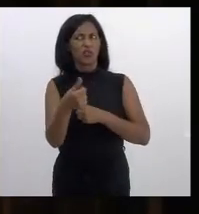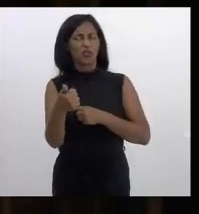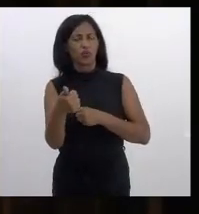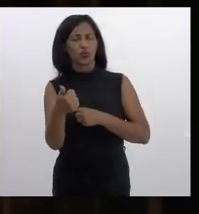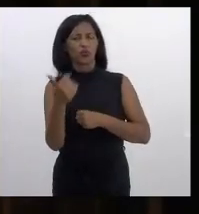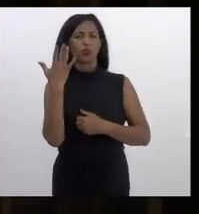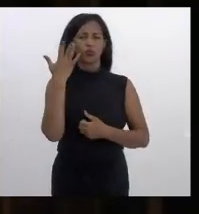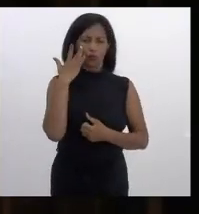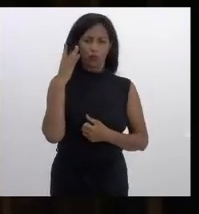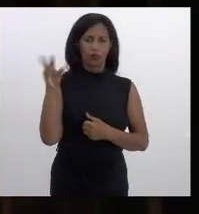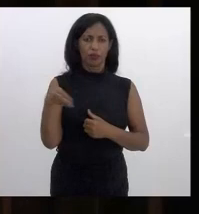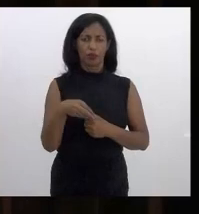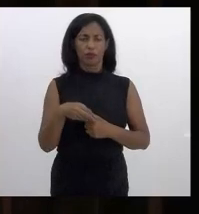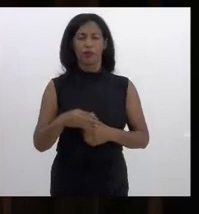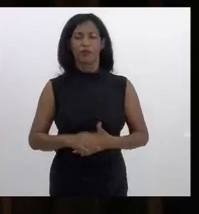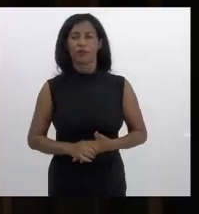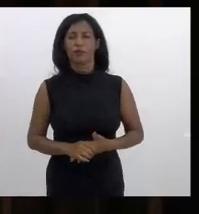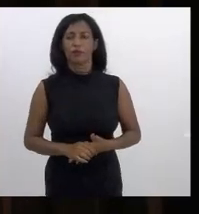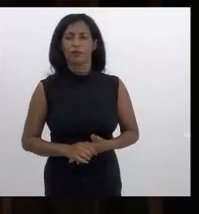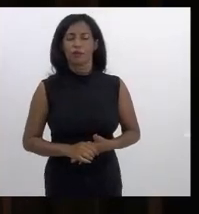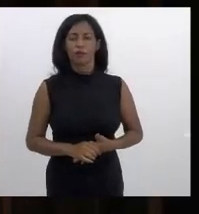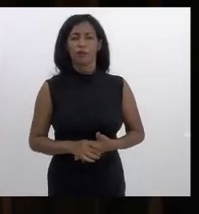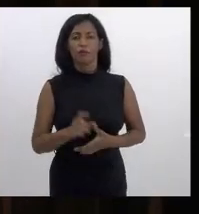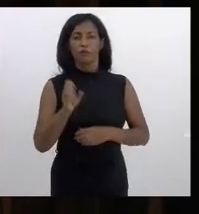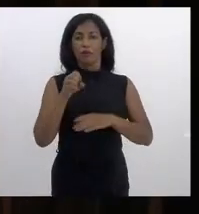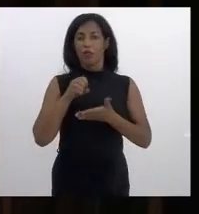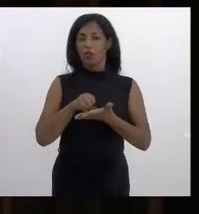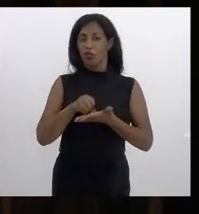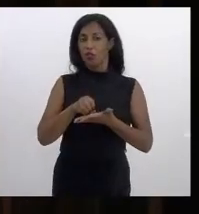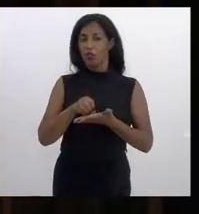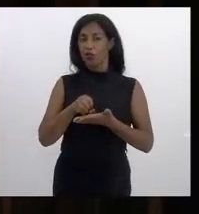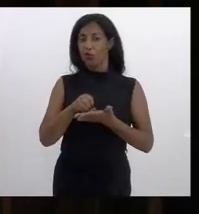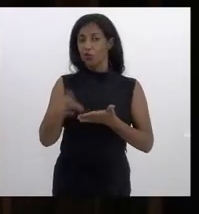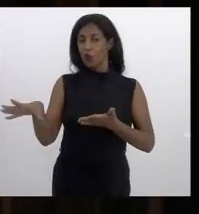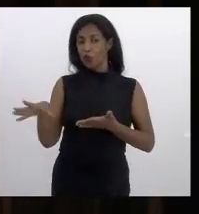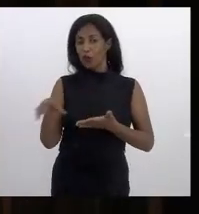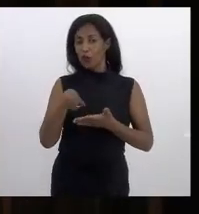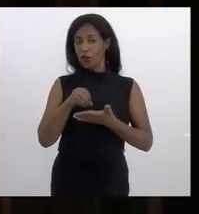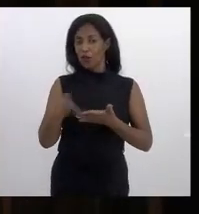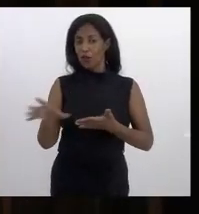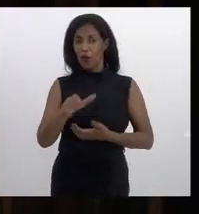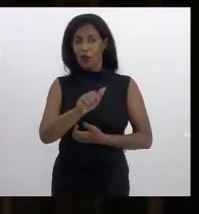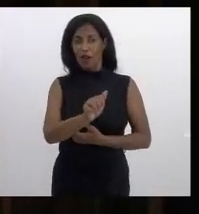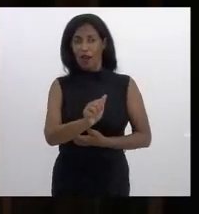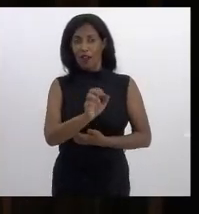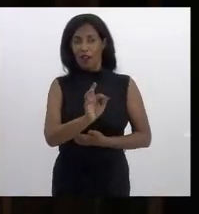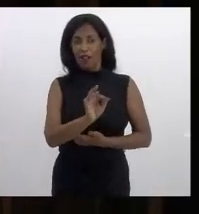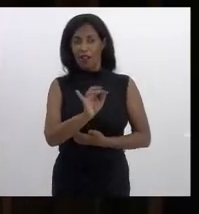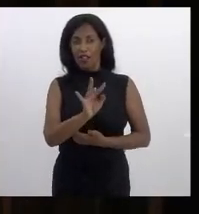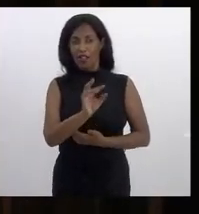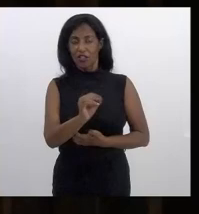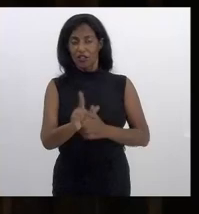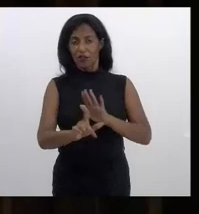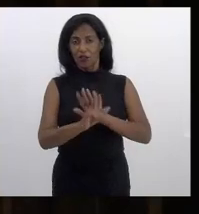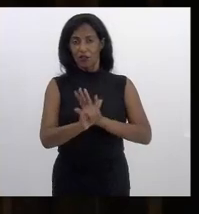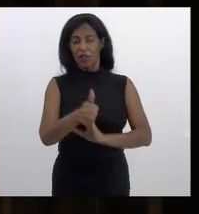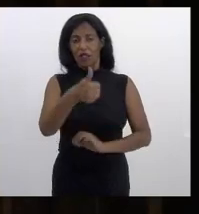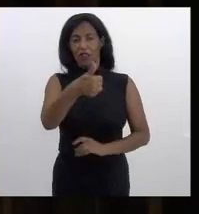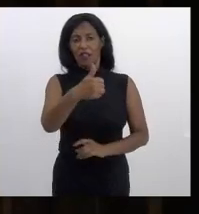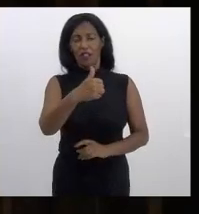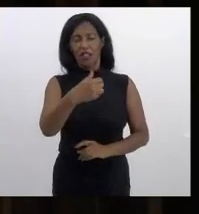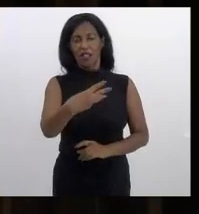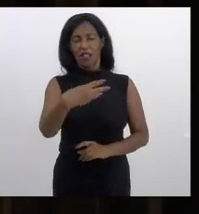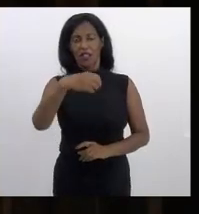sub-21 e excluíram o ativo Que tal a lei